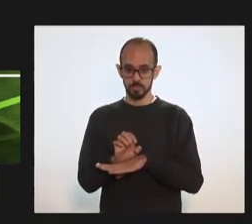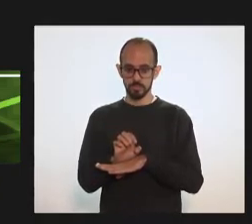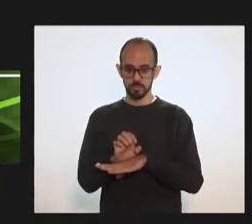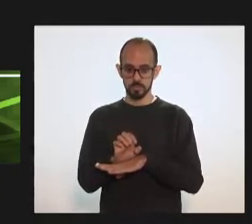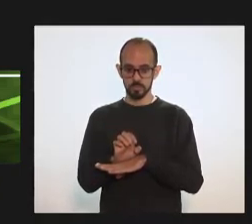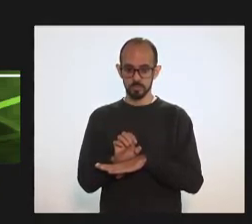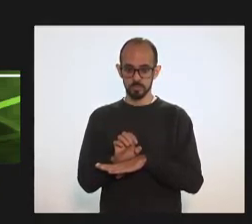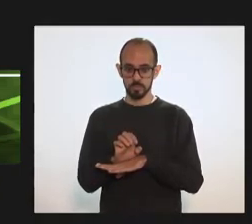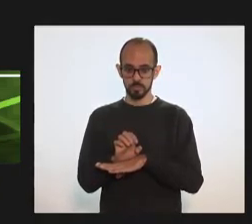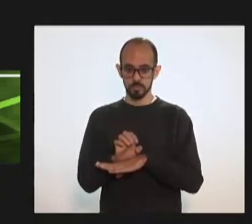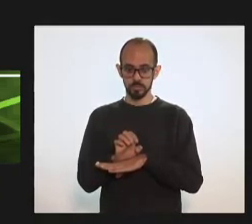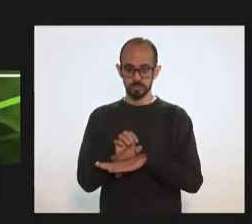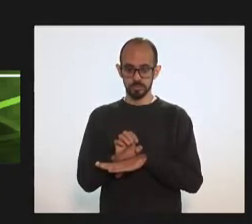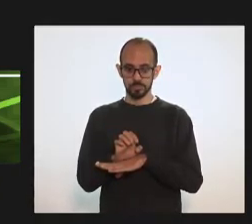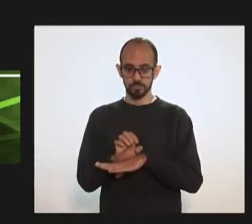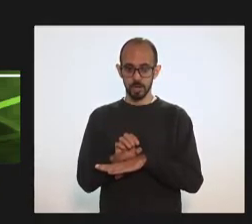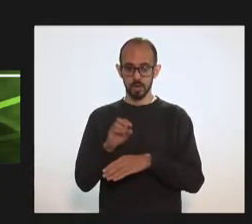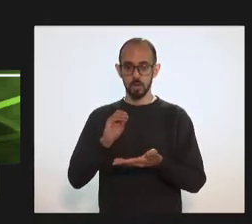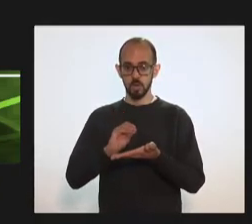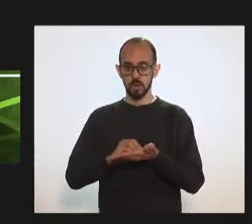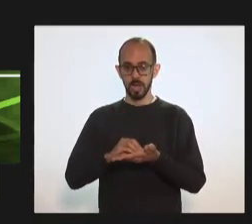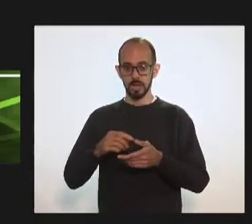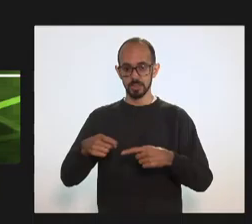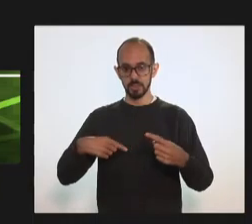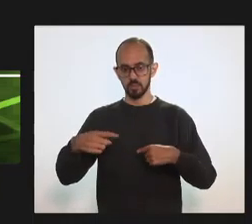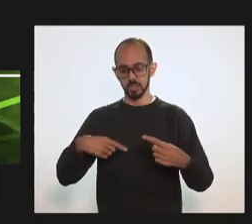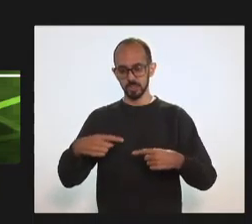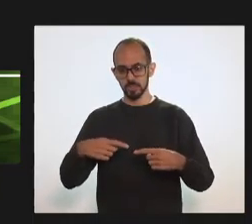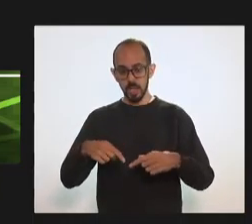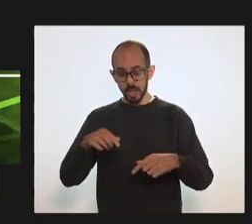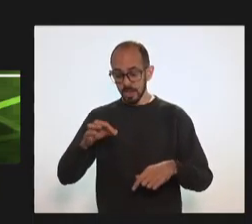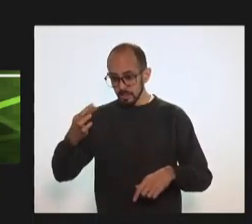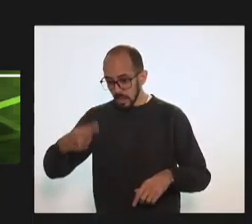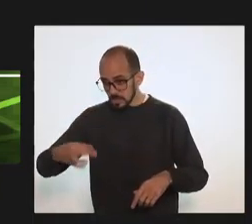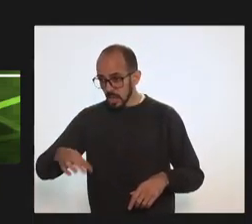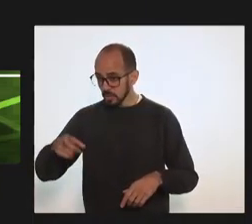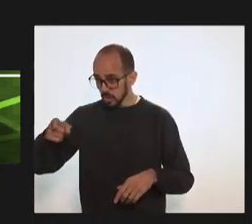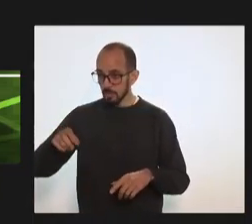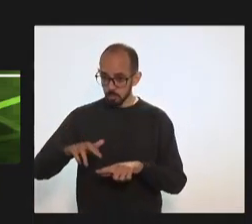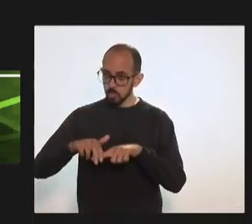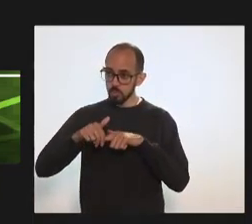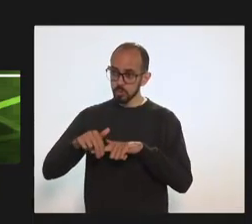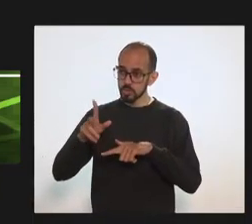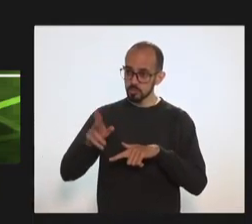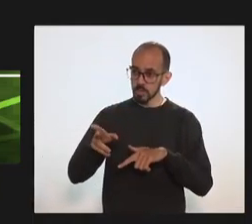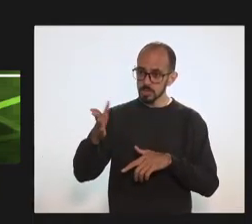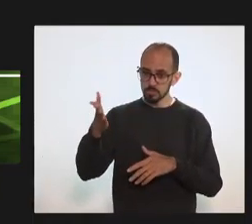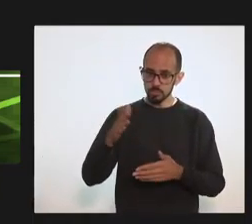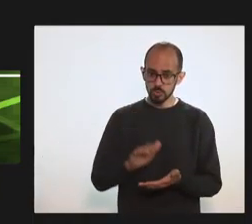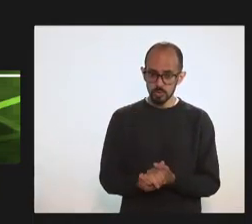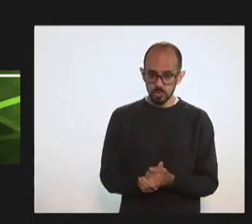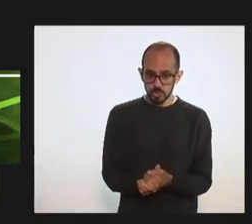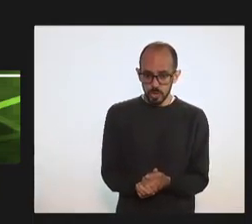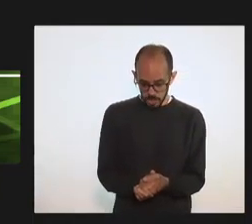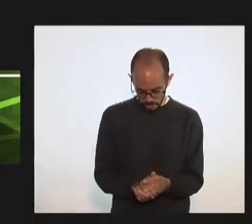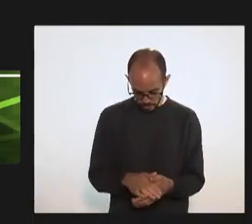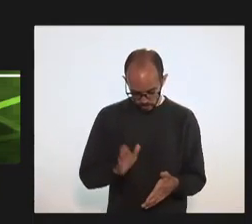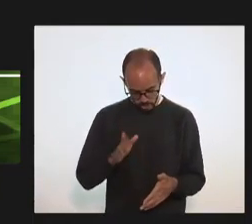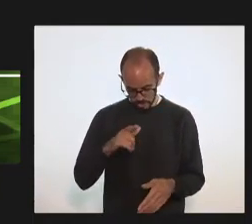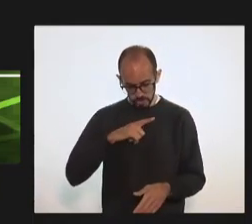8597 de 2019, que autoriza o Poder Executivo a implantar em todos os municípios do Estado... Exatamente por